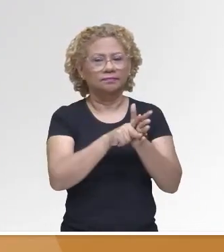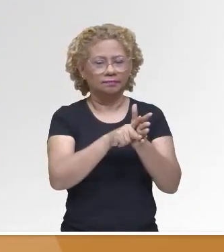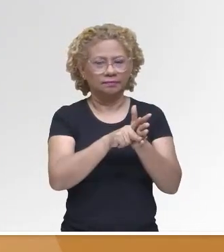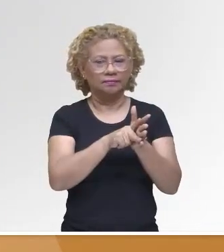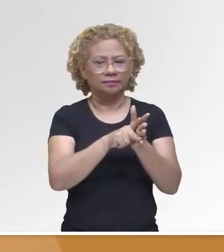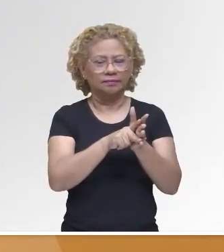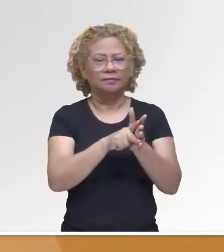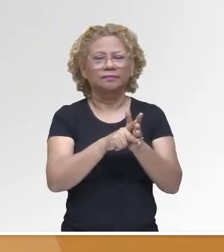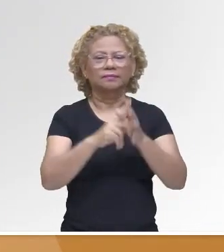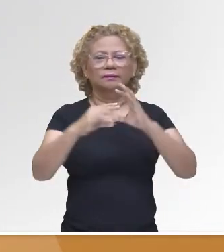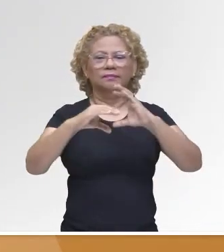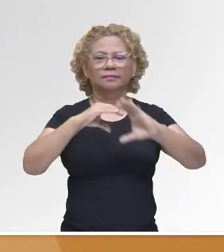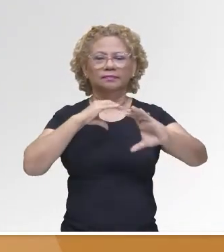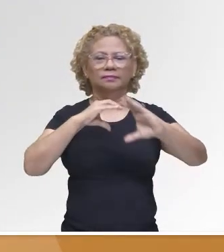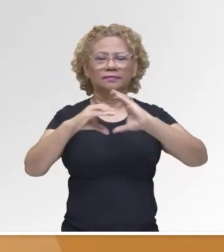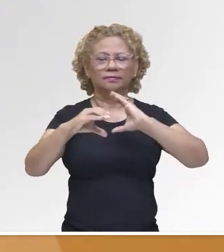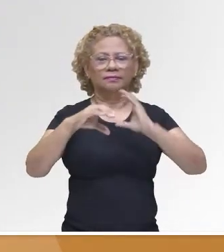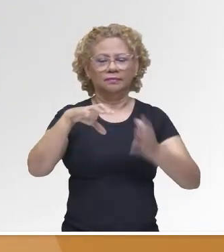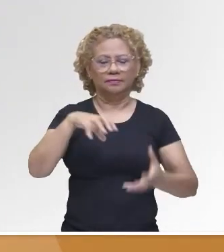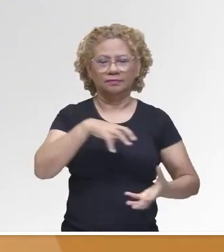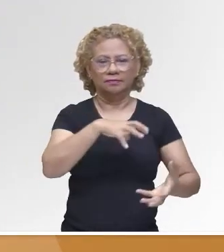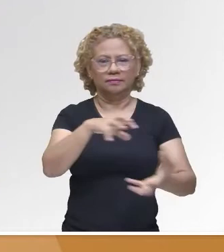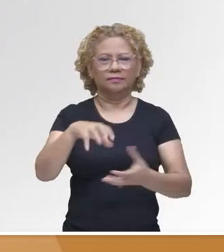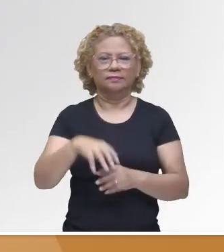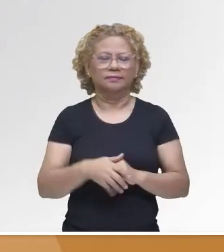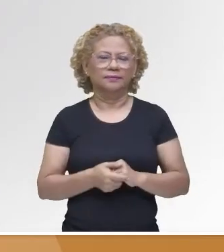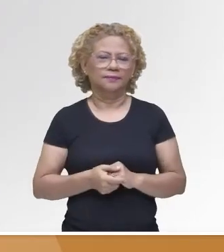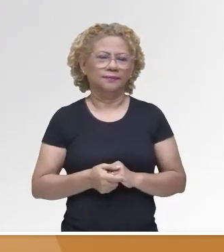ia se entender em nada. Olha, você fala